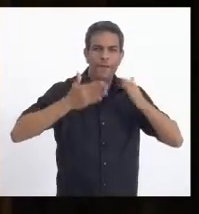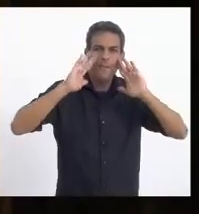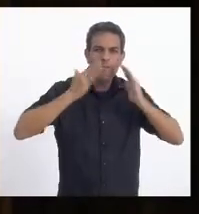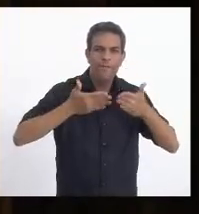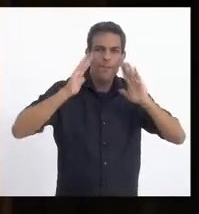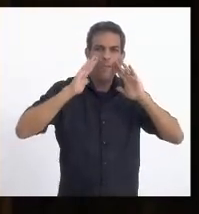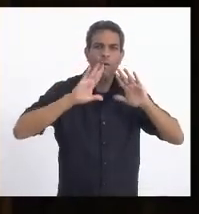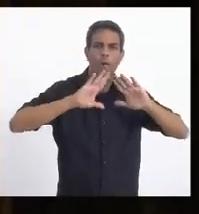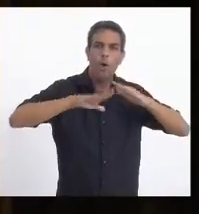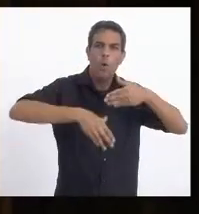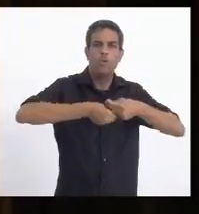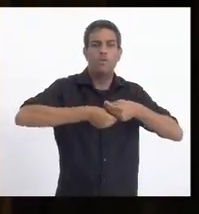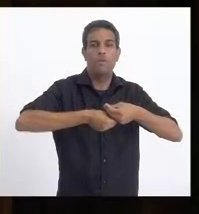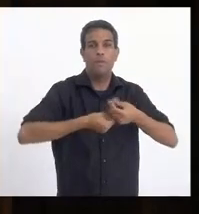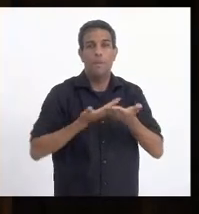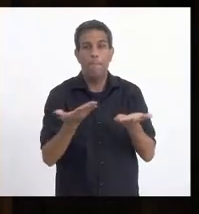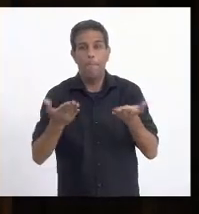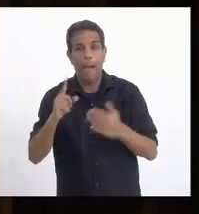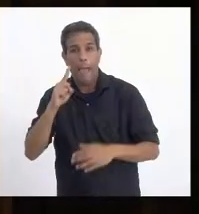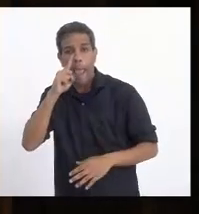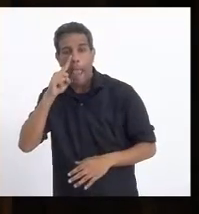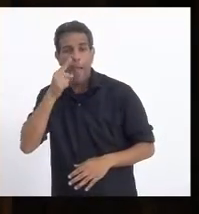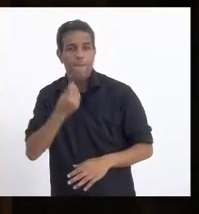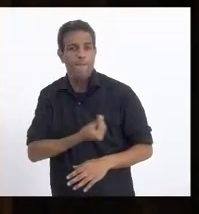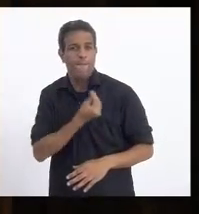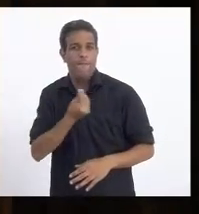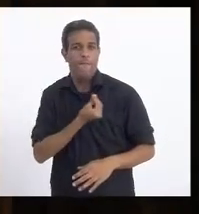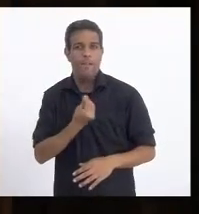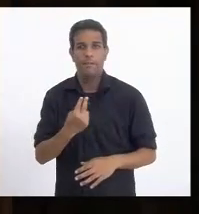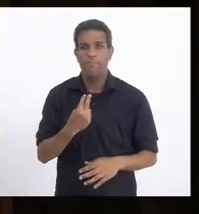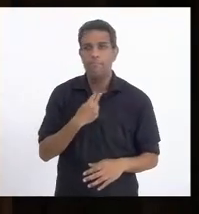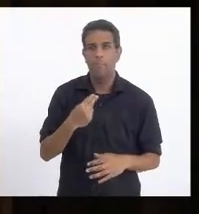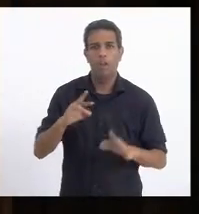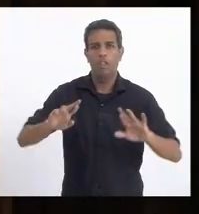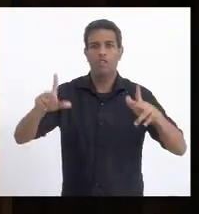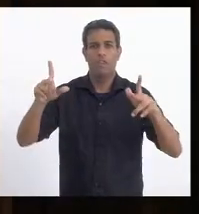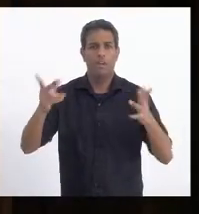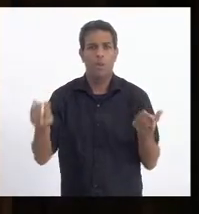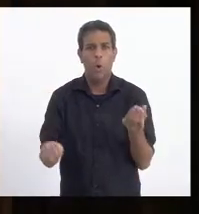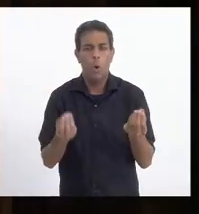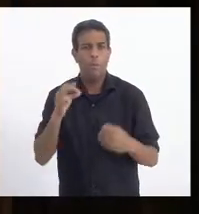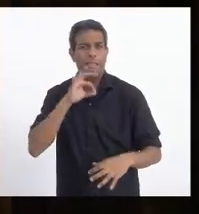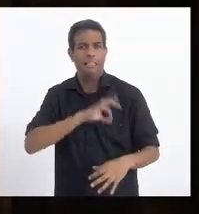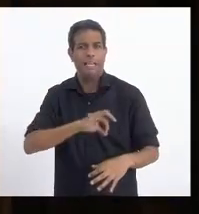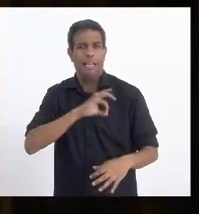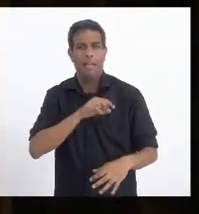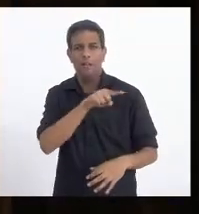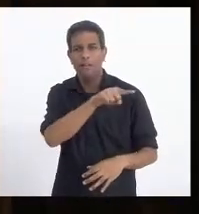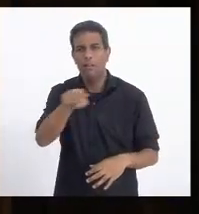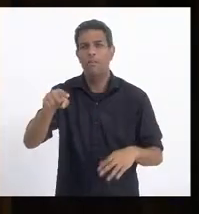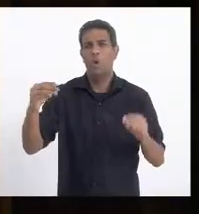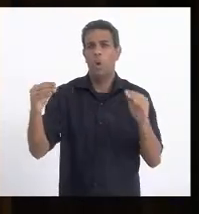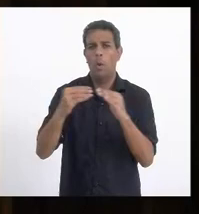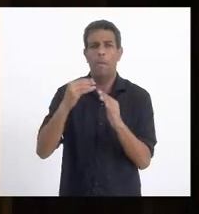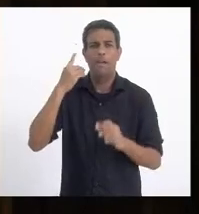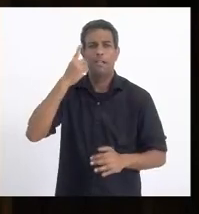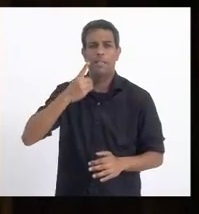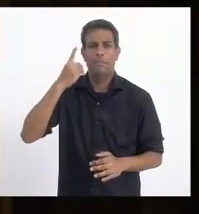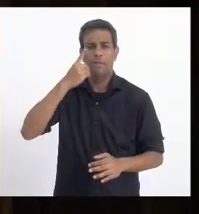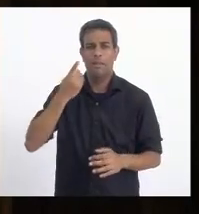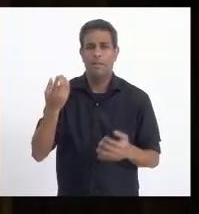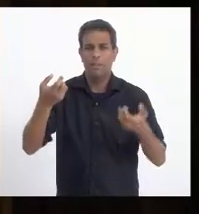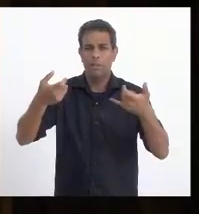justo que têm mais risco de vida não pode até diferenciação que aí vem o que a deputada Martha Rocha